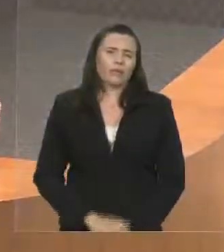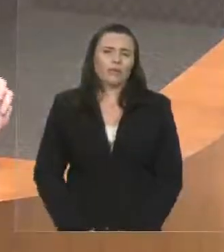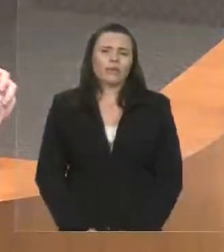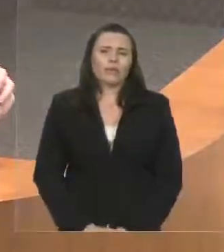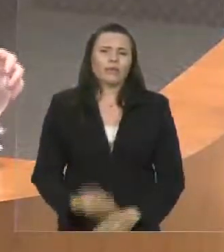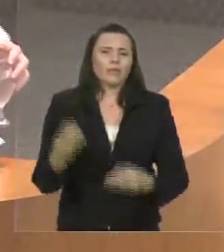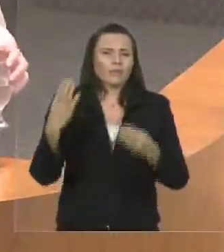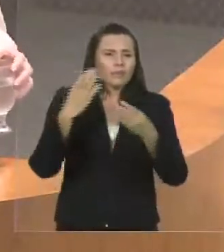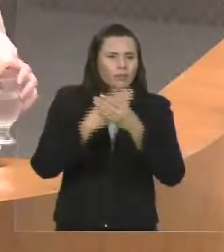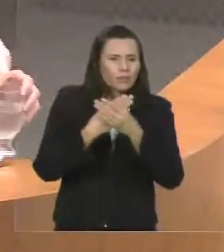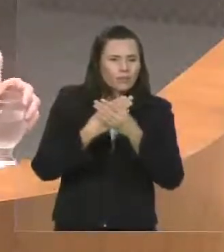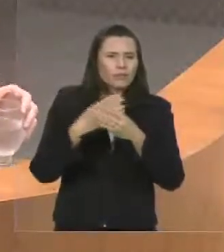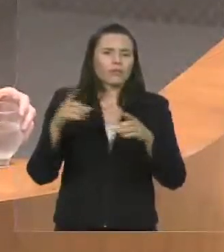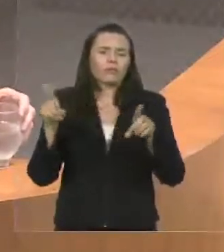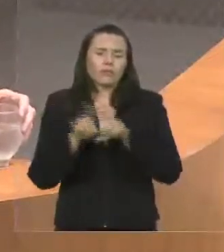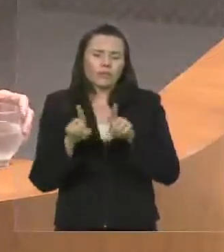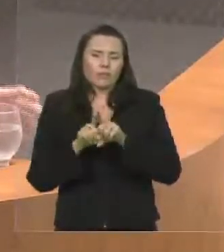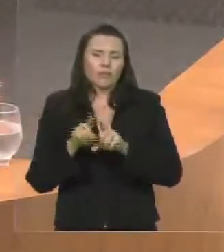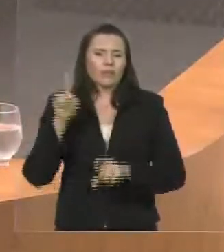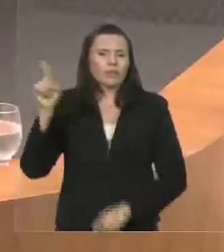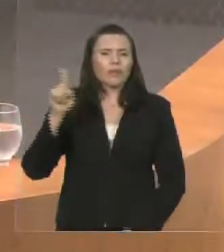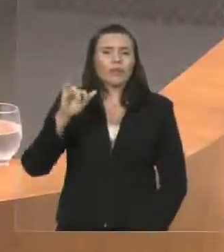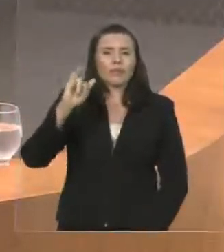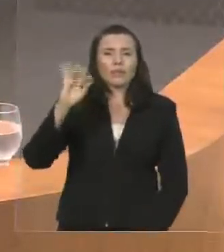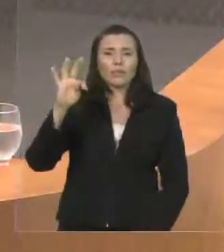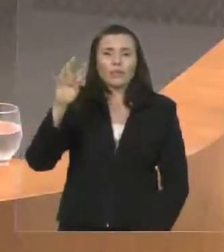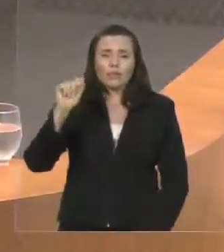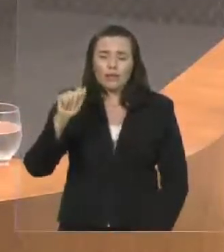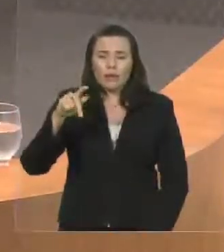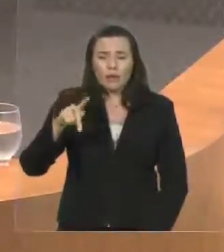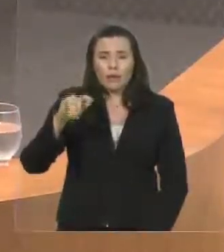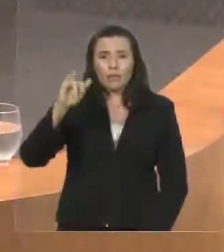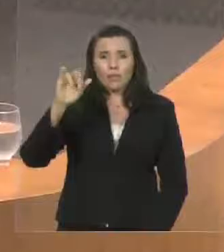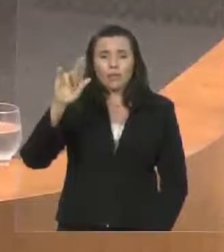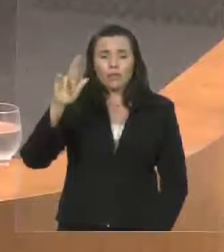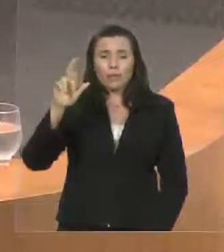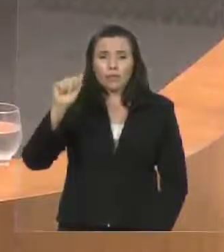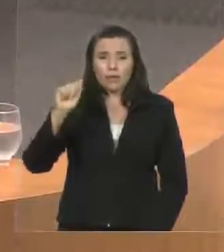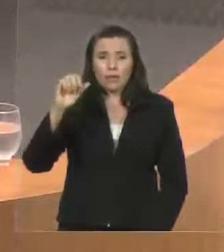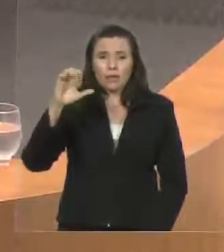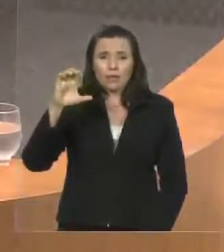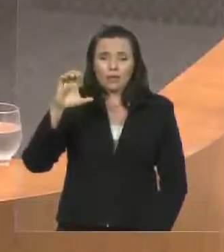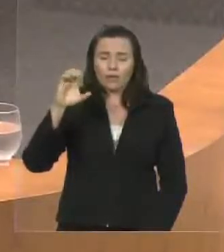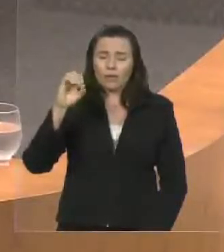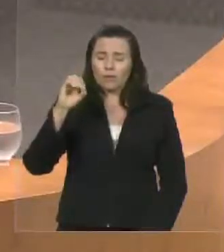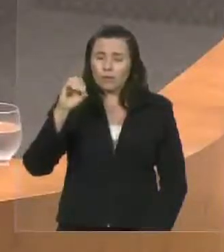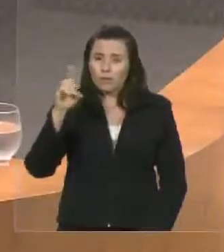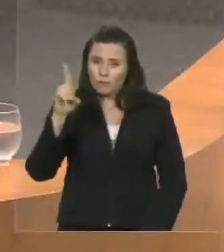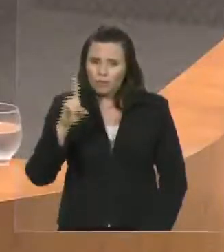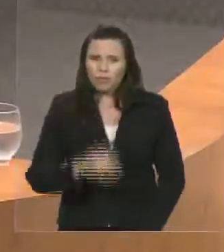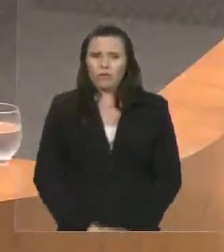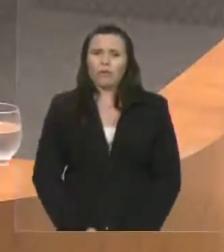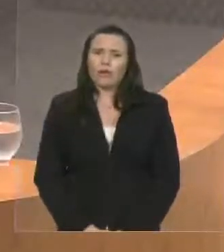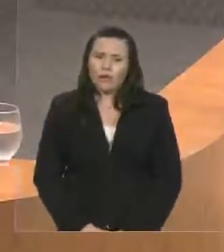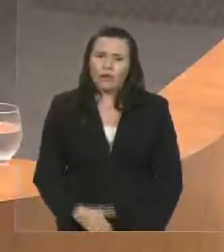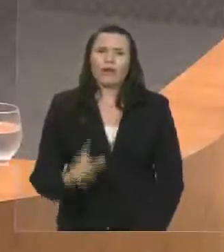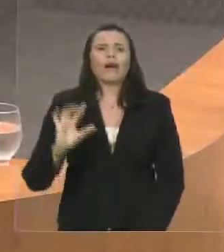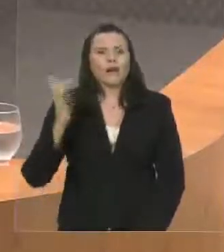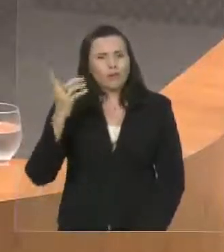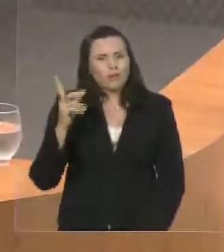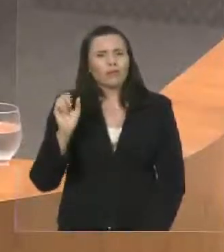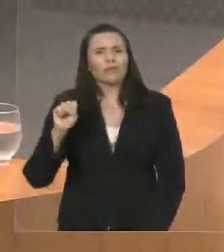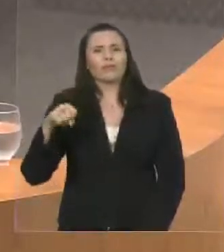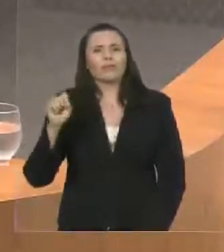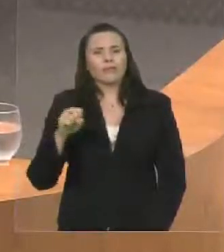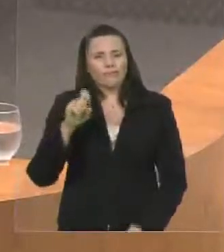locais propícios para combater o estupro. Crime bárbaro, que são locais propícios, desculpe,